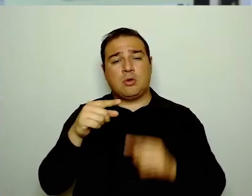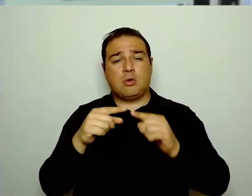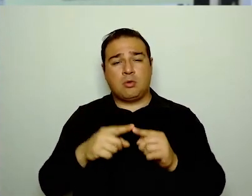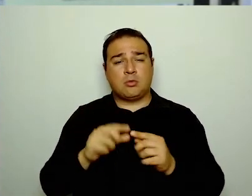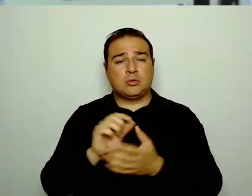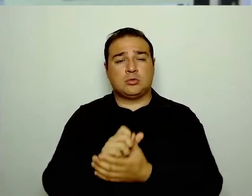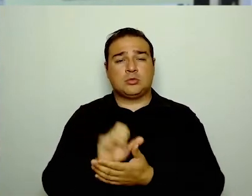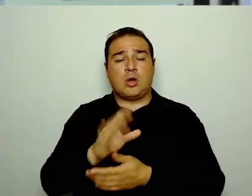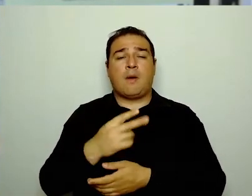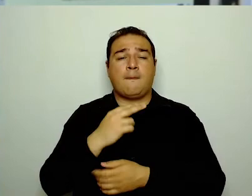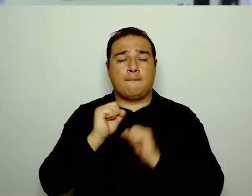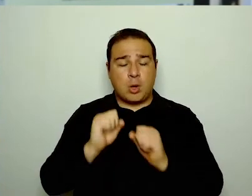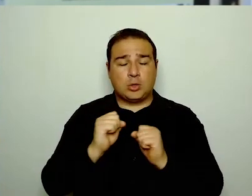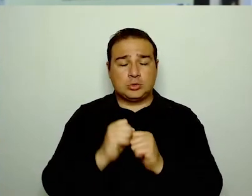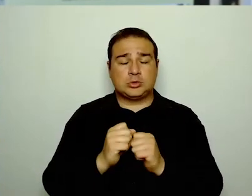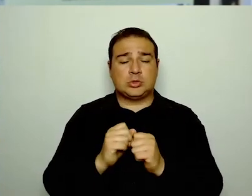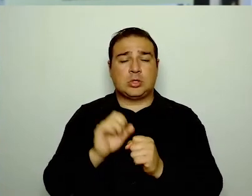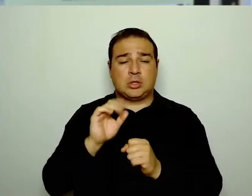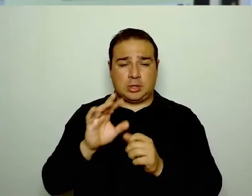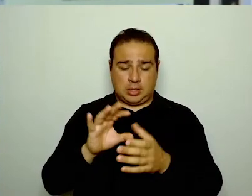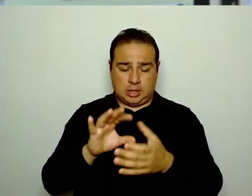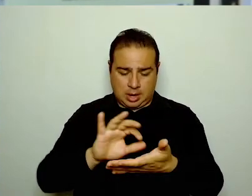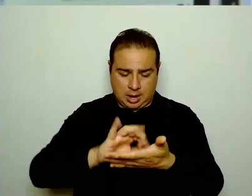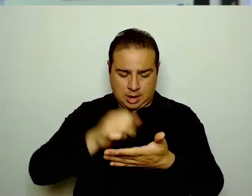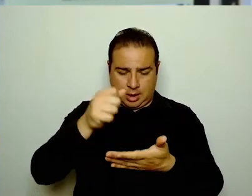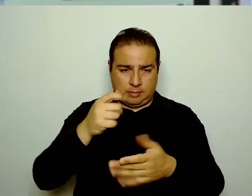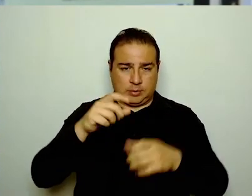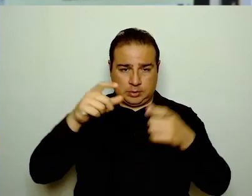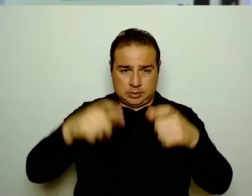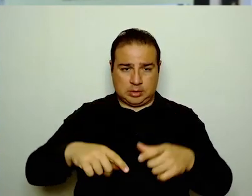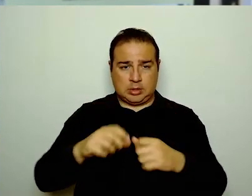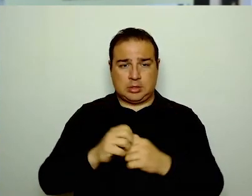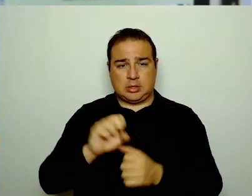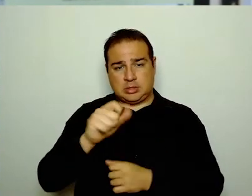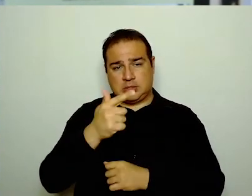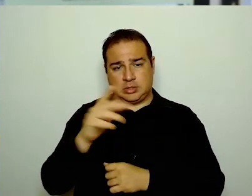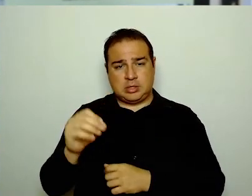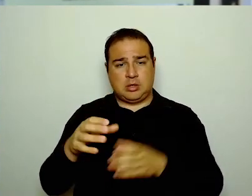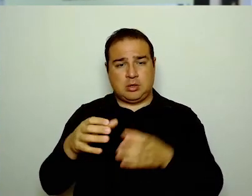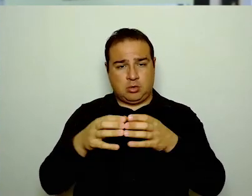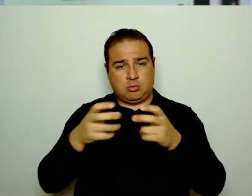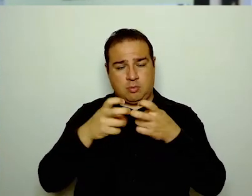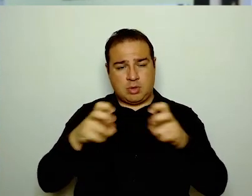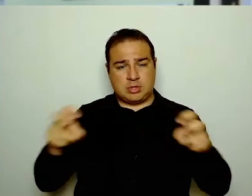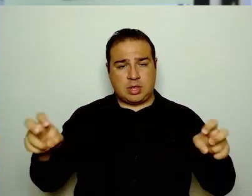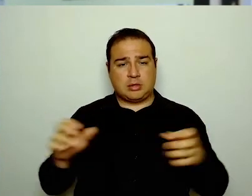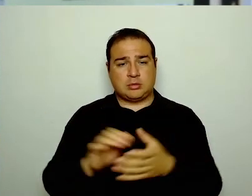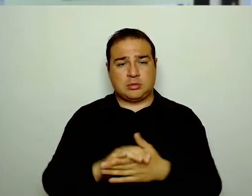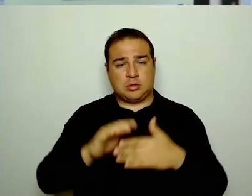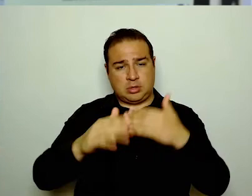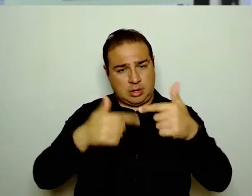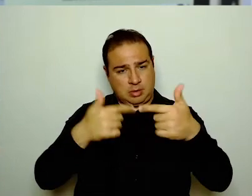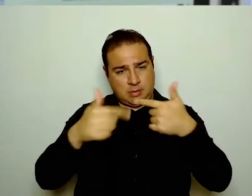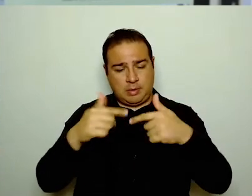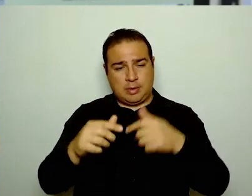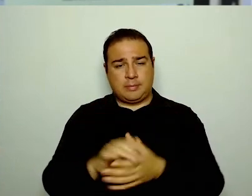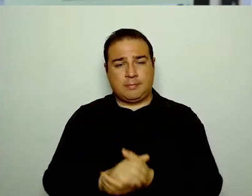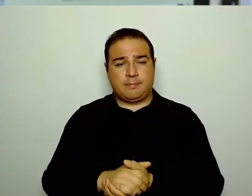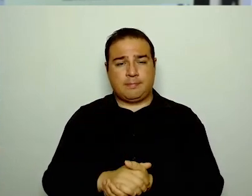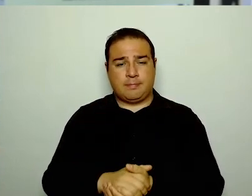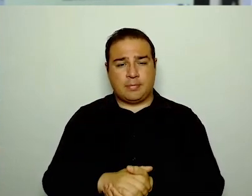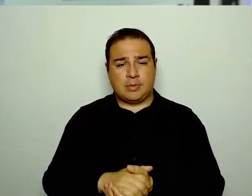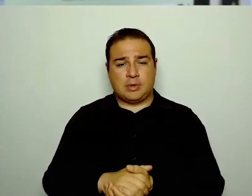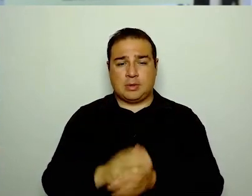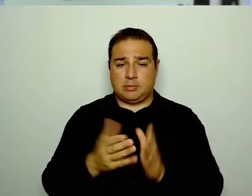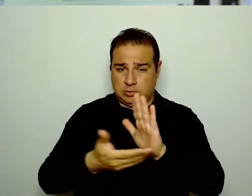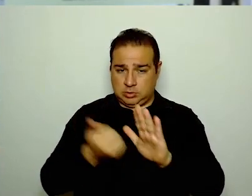uma observação: quem só poderia abrir esse lacre na sessão éramos nós, mesários, que desenvolvíamos